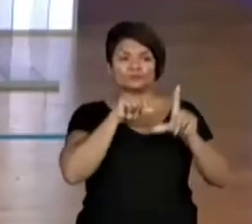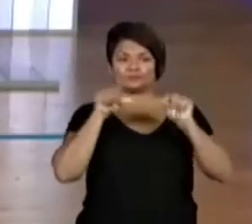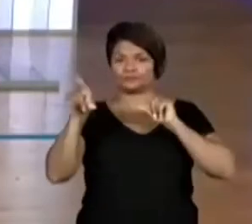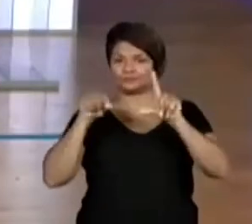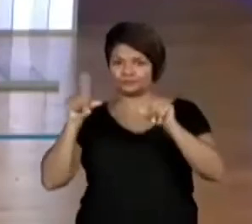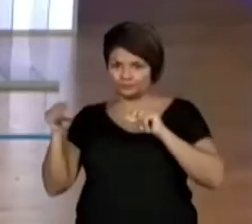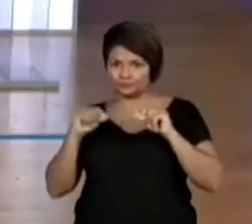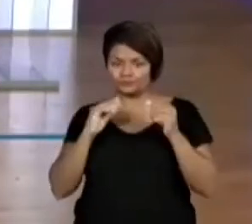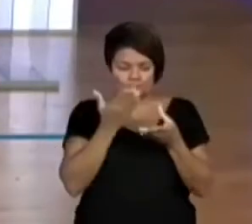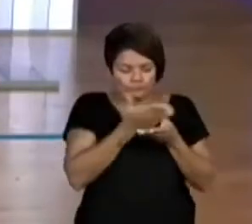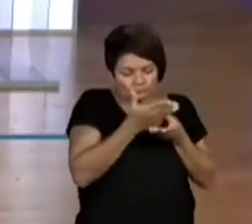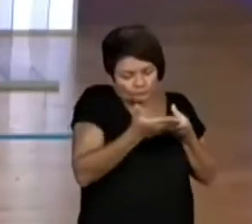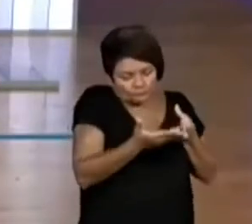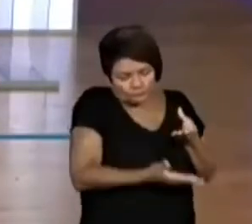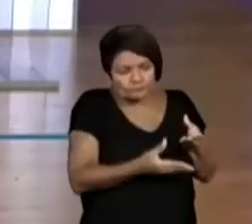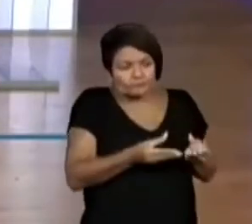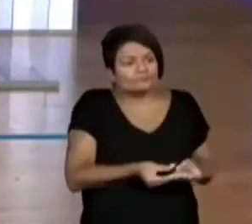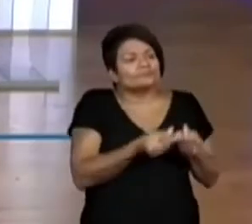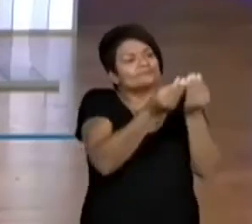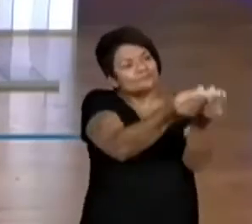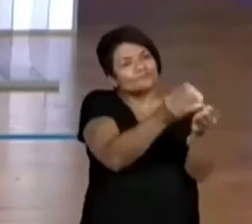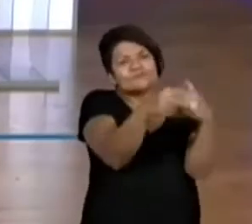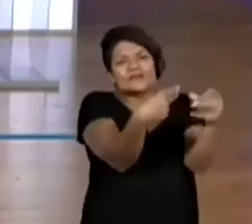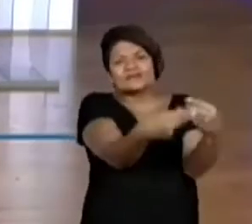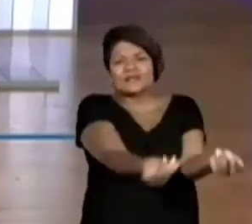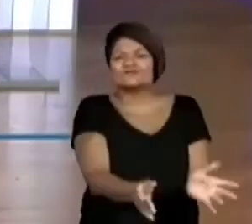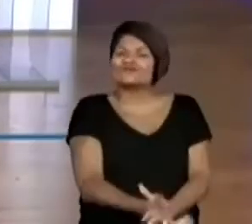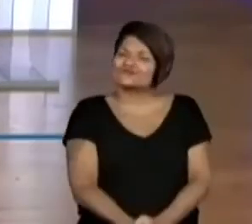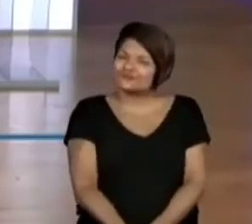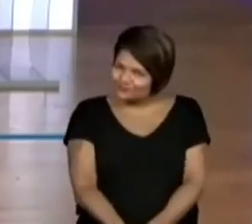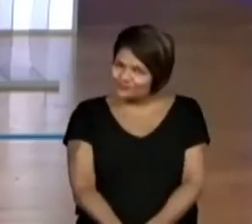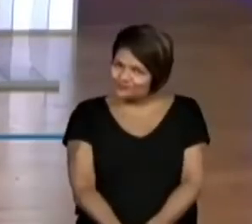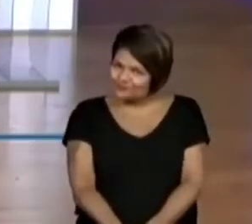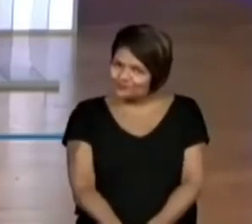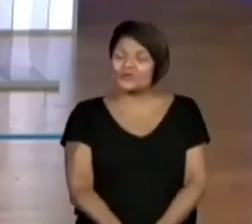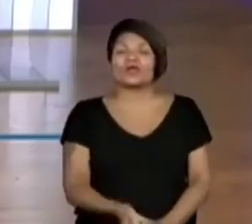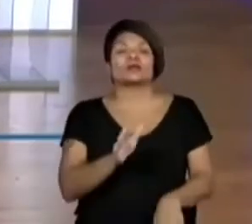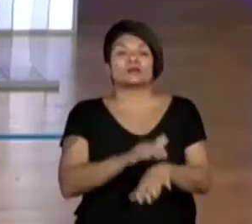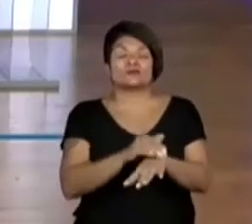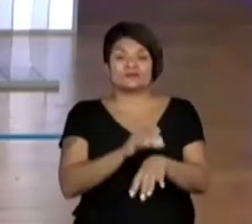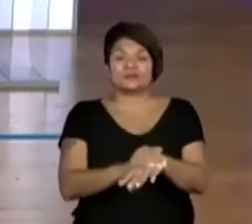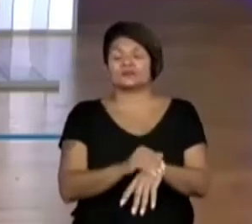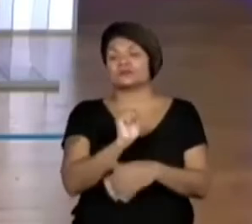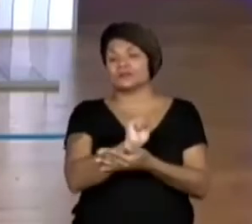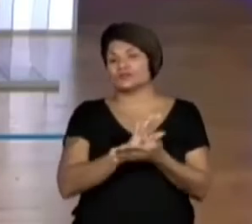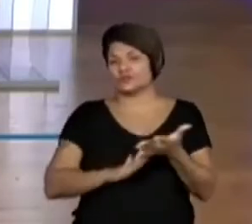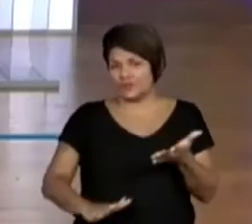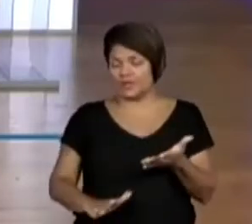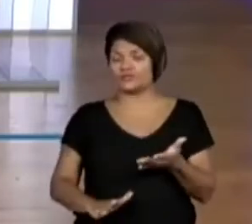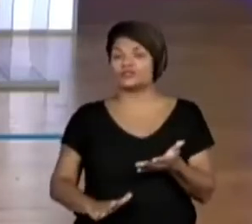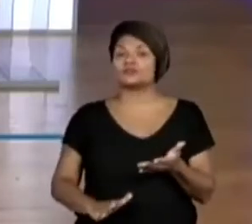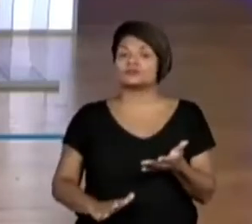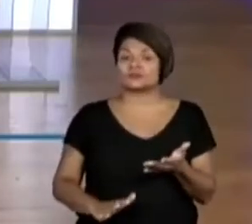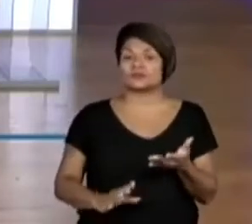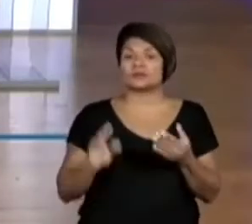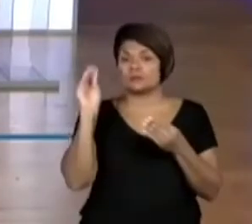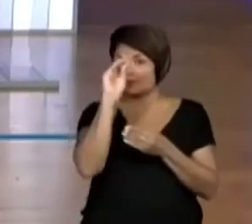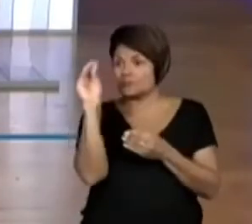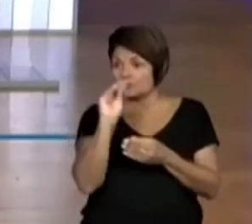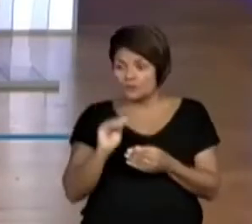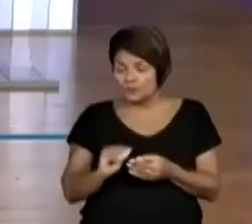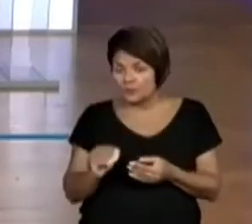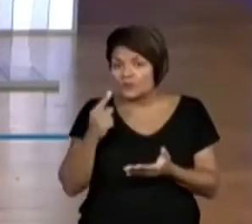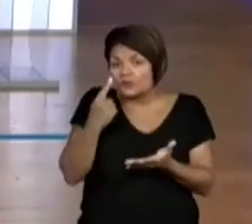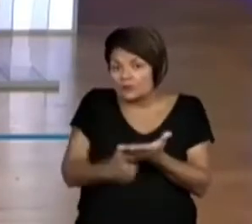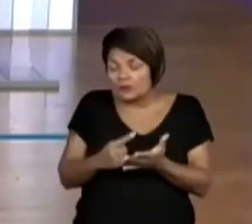querem escolher para presentear alguém. E vai ser fazendo as atividades e marcando as leituras que a gente vai conseguir fazer uma escolha legal.